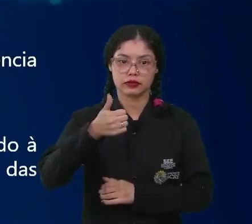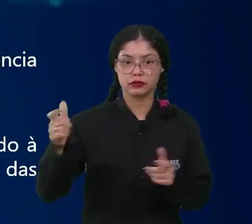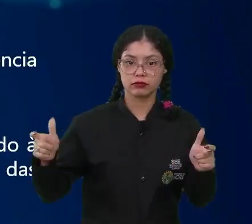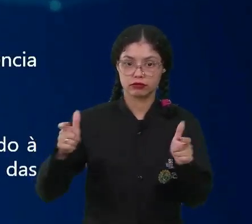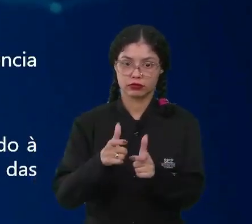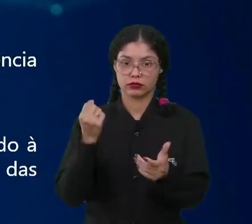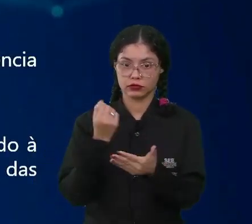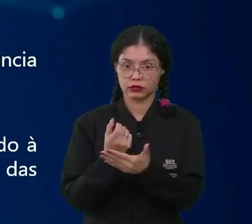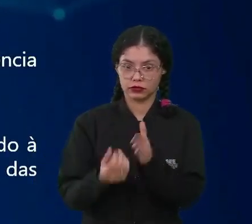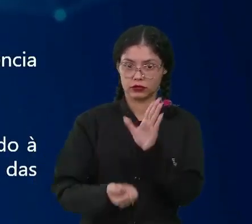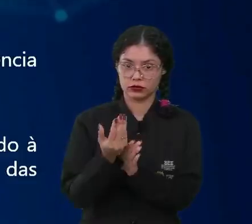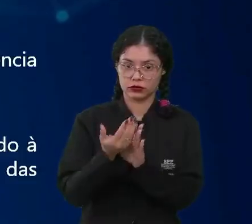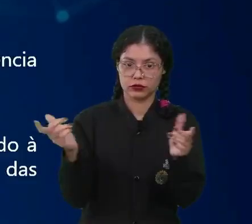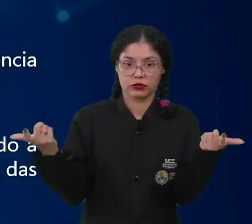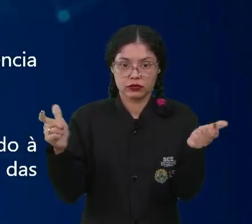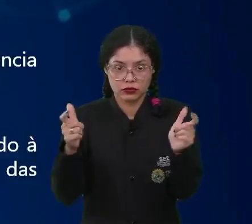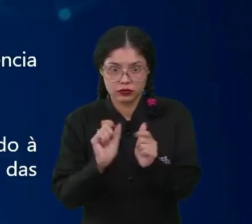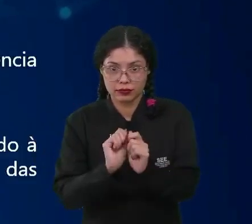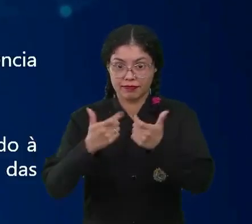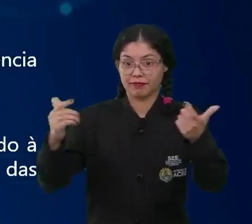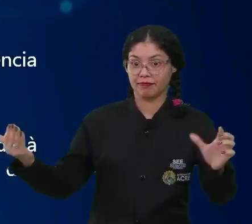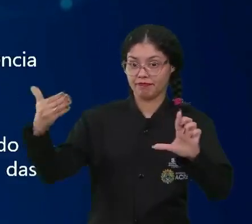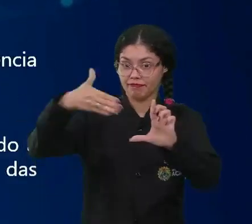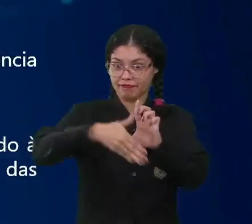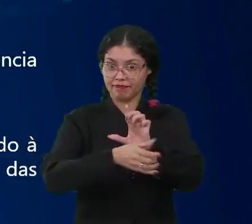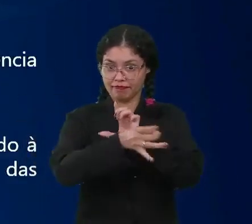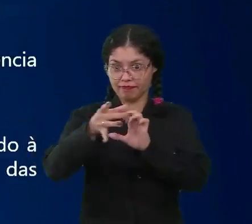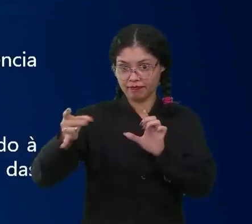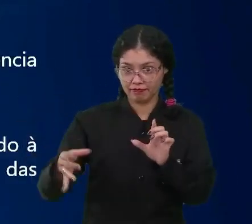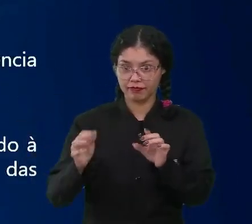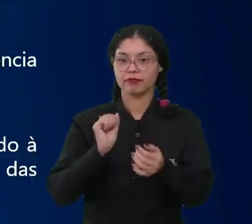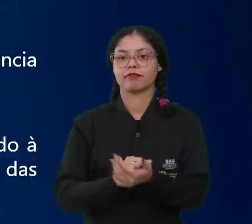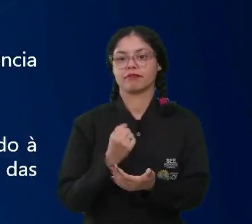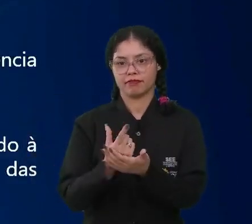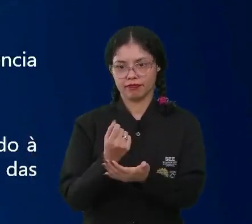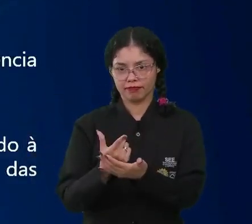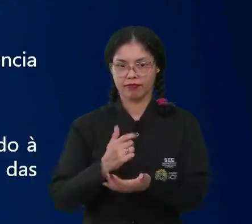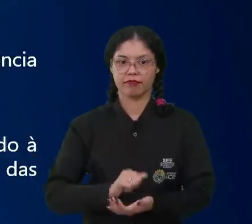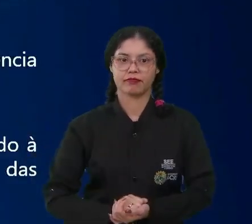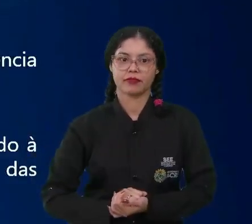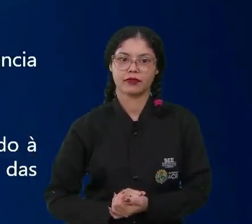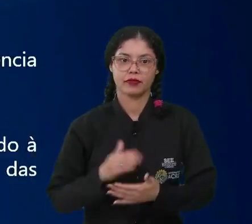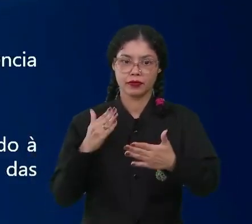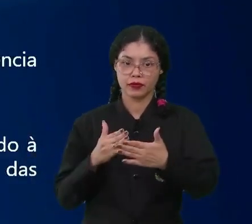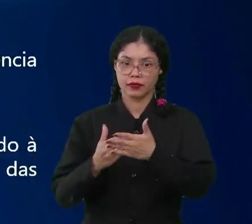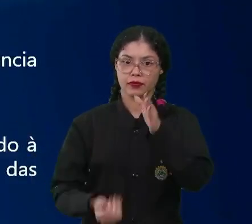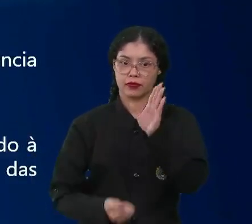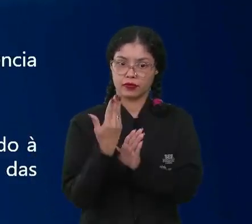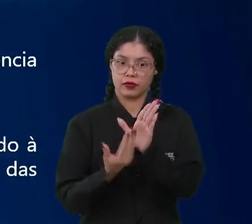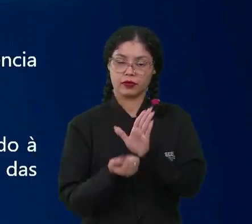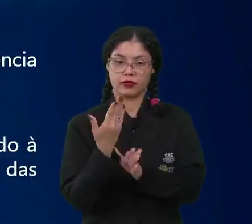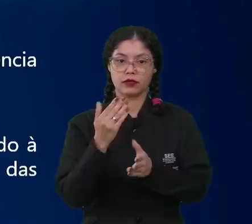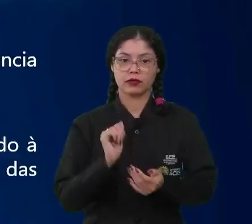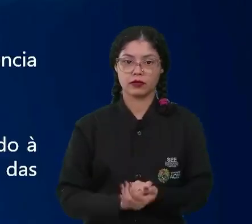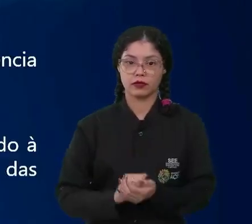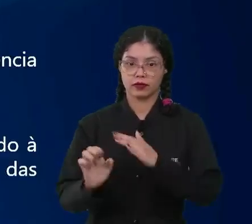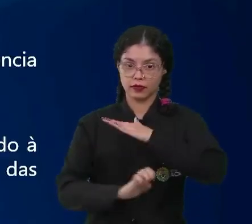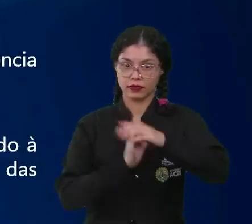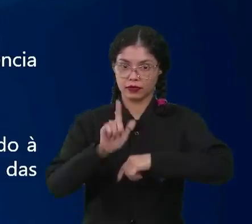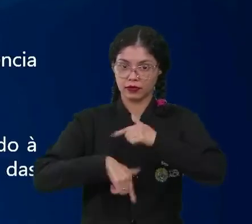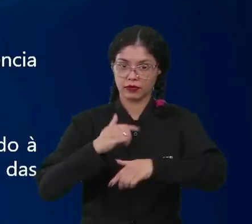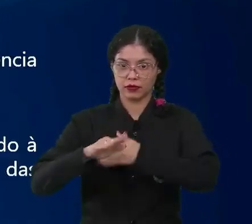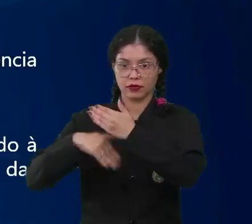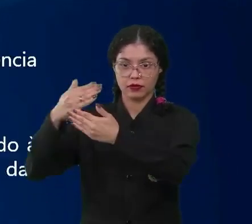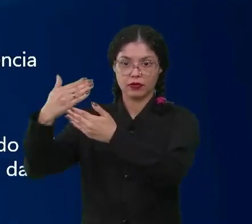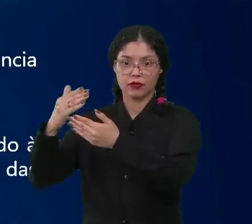vantagens: redução de custos de produção, maior acesso a mercados consumidores. Já os impactos: geração de empregos